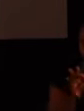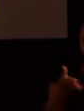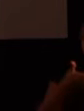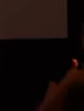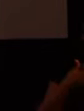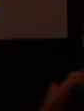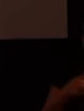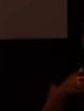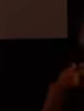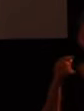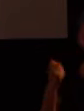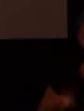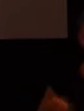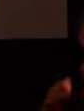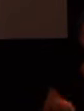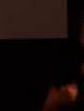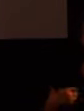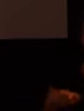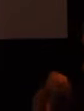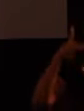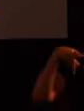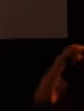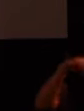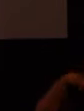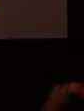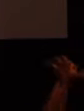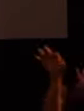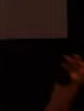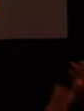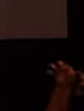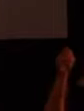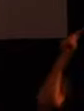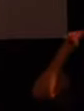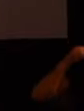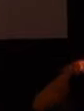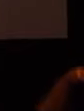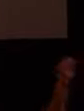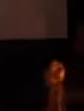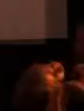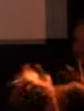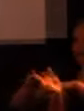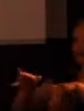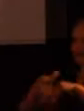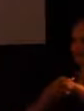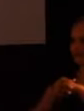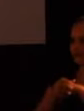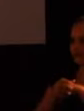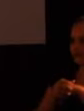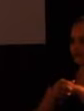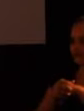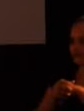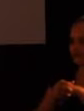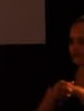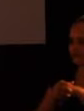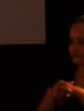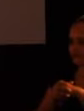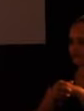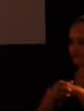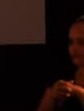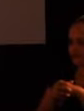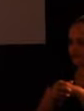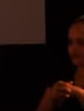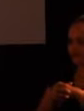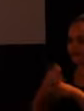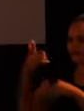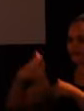apresentado junto com o projeto arquitetônico no momento do licenciamento. Pode passar, por favor. Pessoal, só